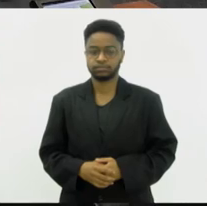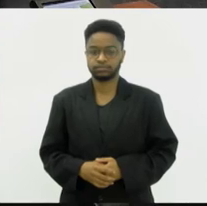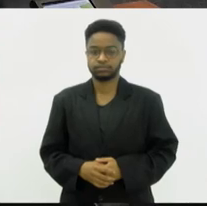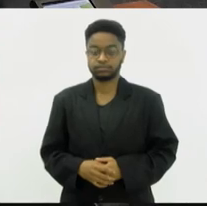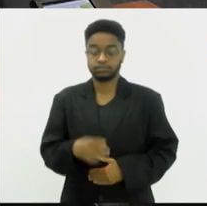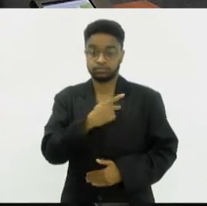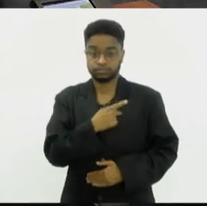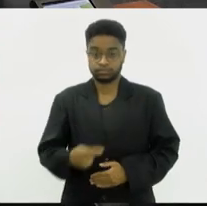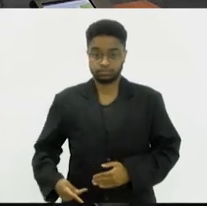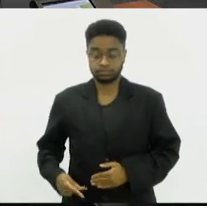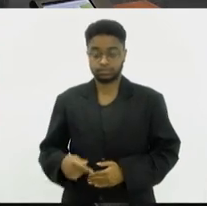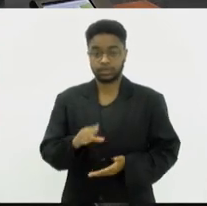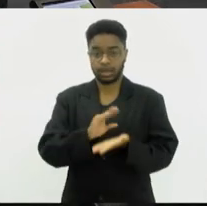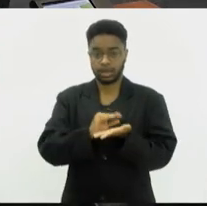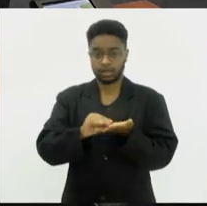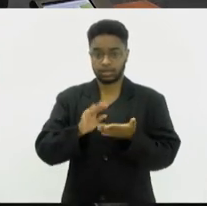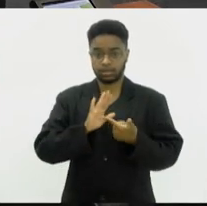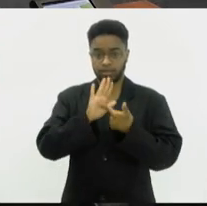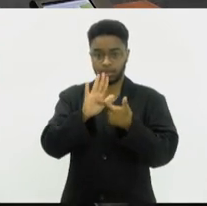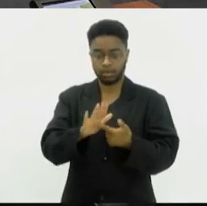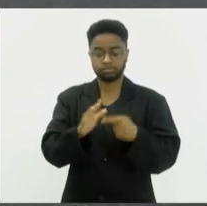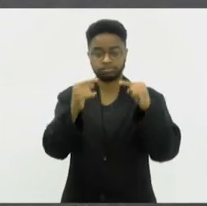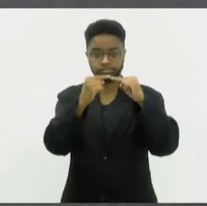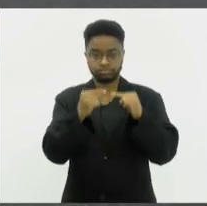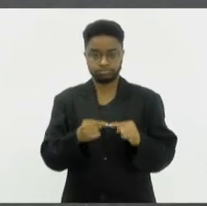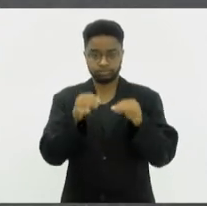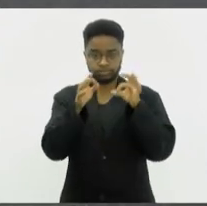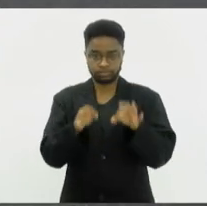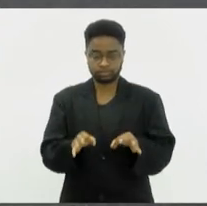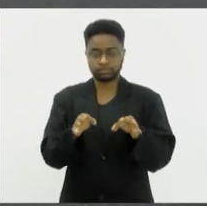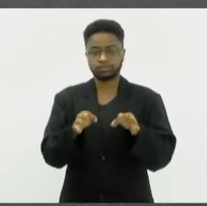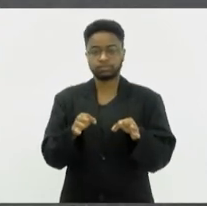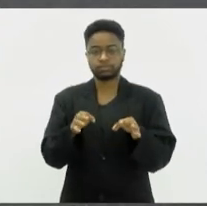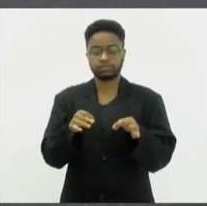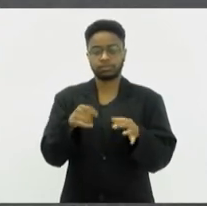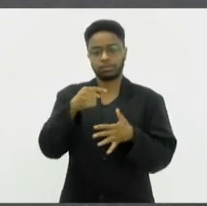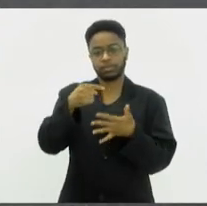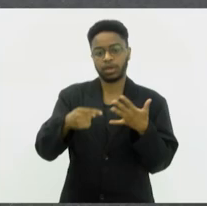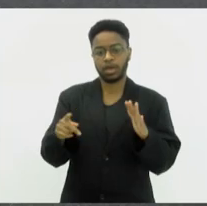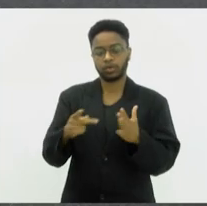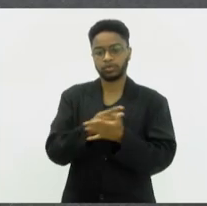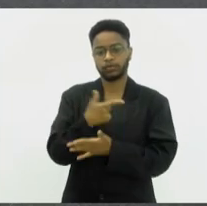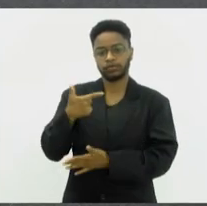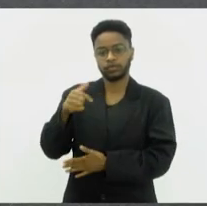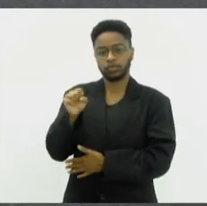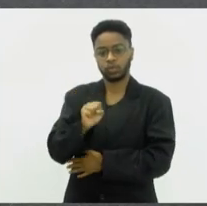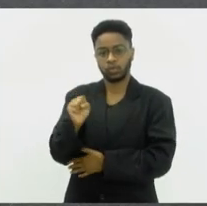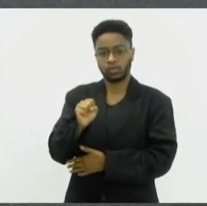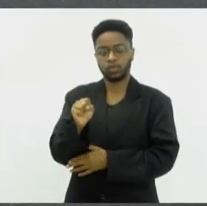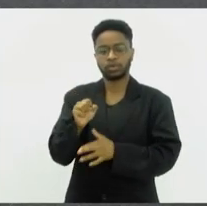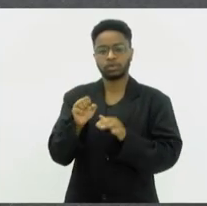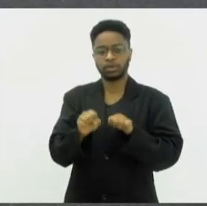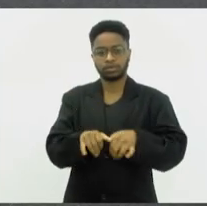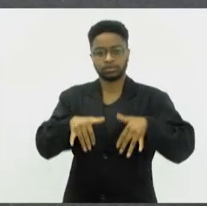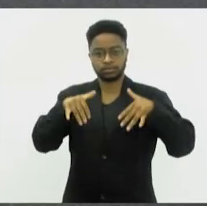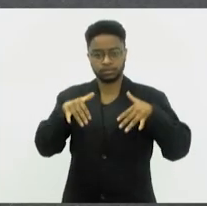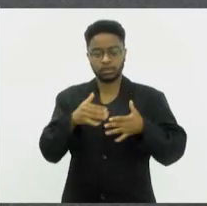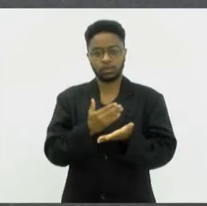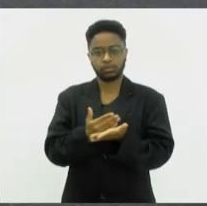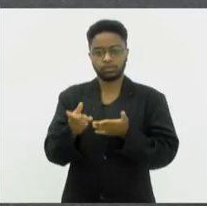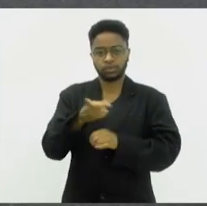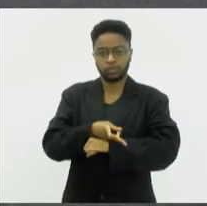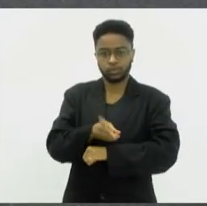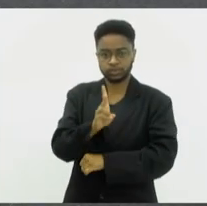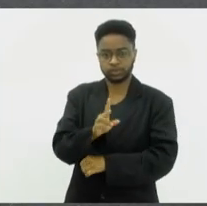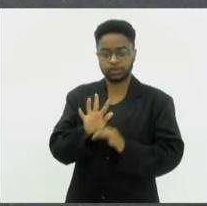Senhor presidente, a ata reflete com exatidão o ocorrido da 28ª sessão ordinária, que iniciada às 14